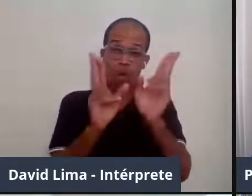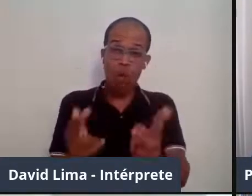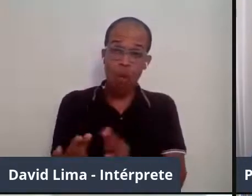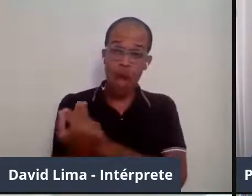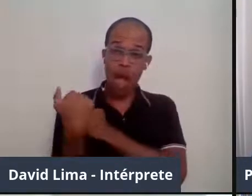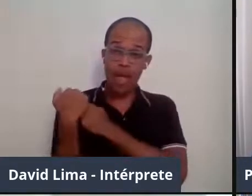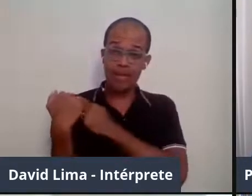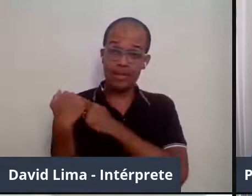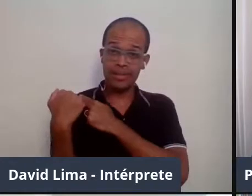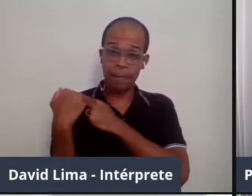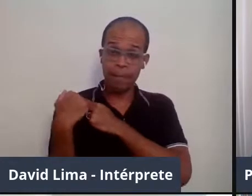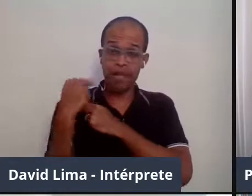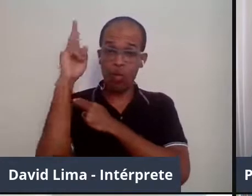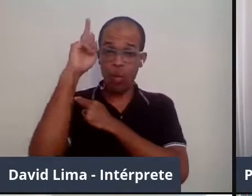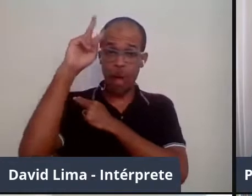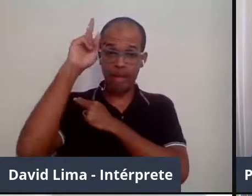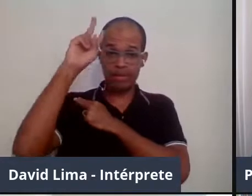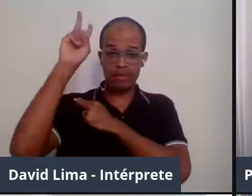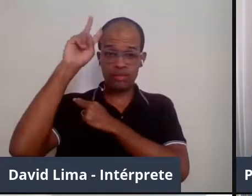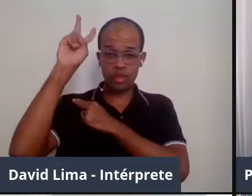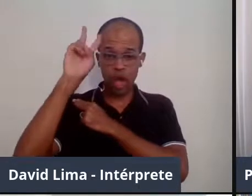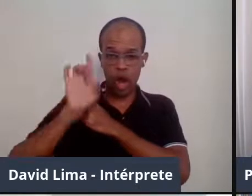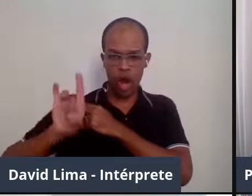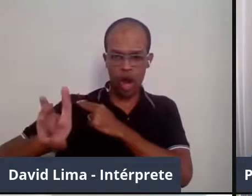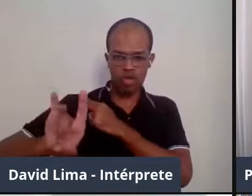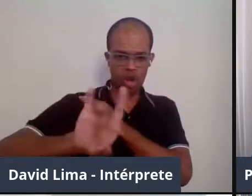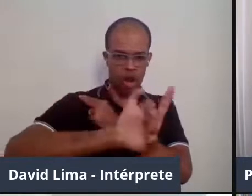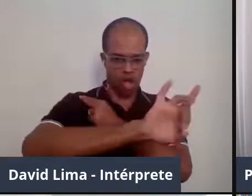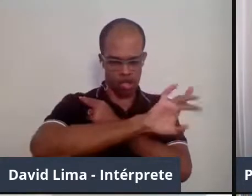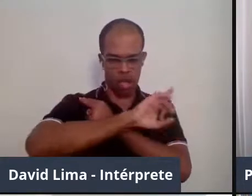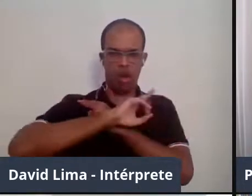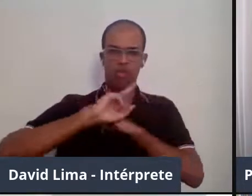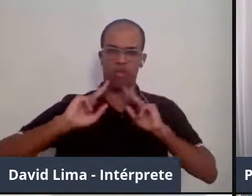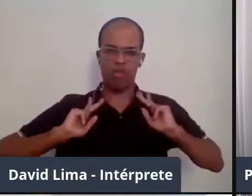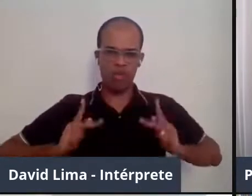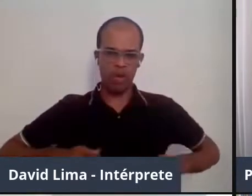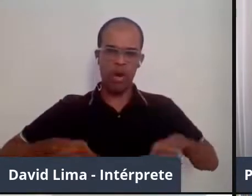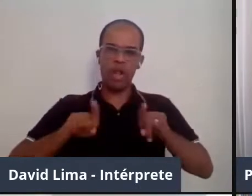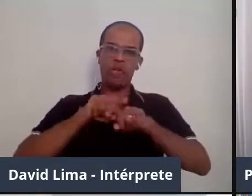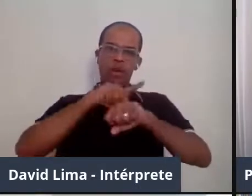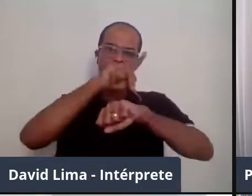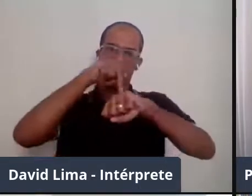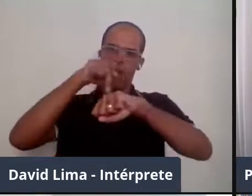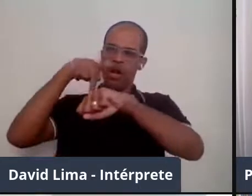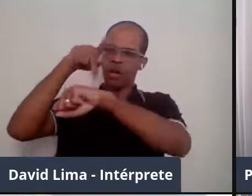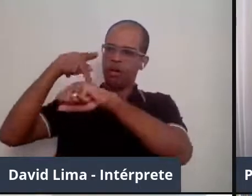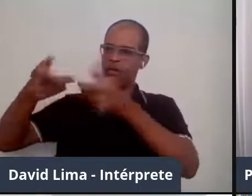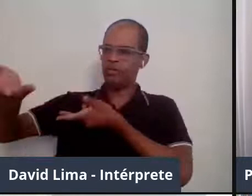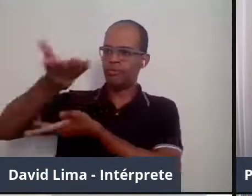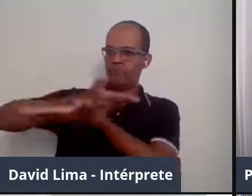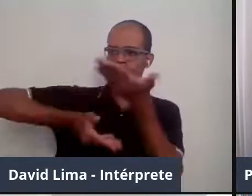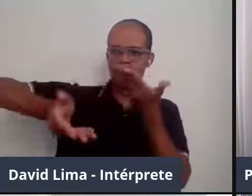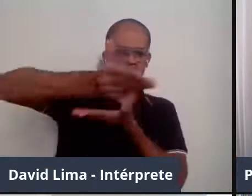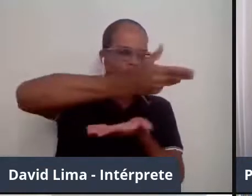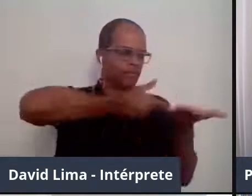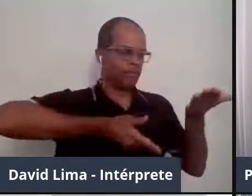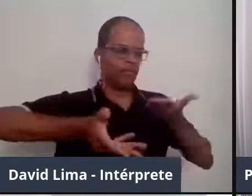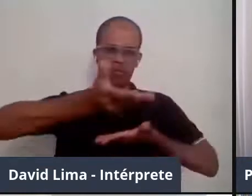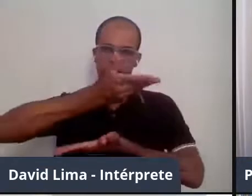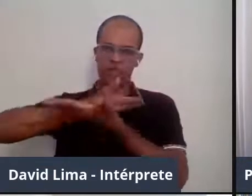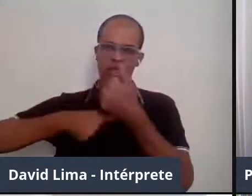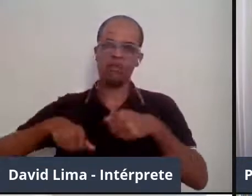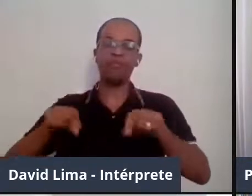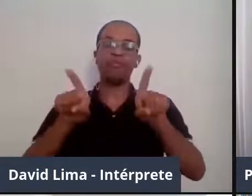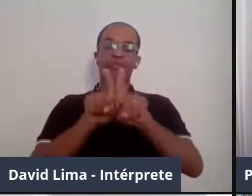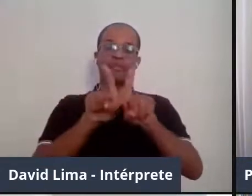cada indivíduo, representa a boa relação entre países e instituições universitárias. Além disso